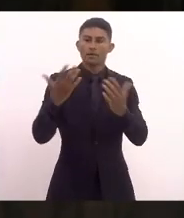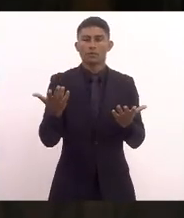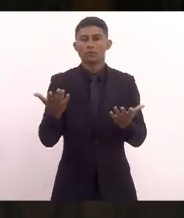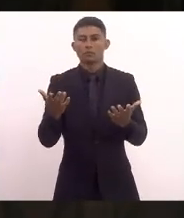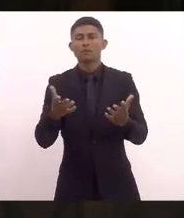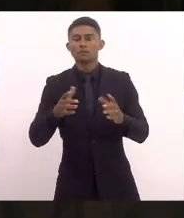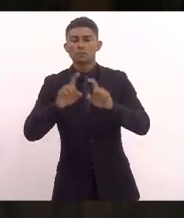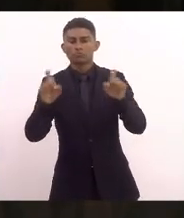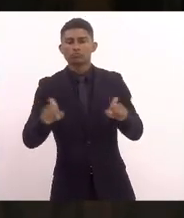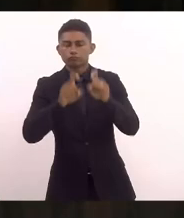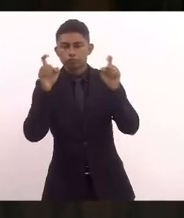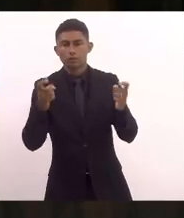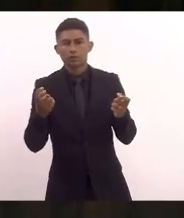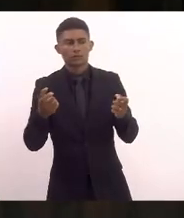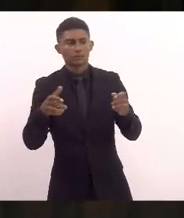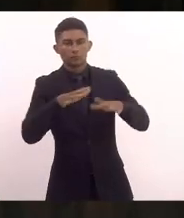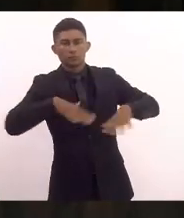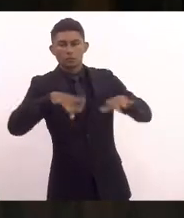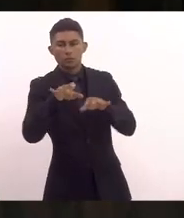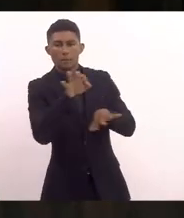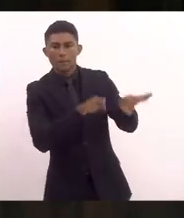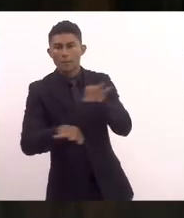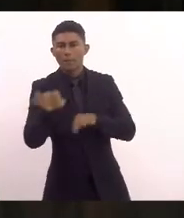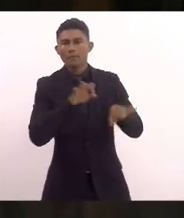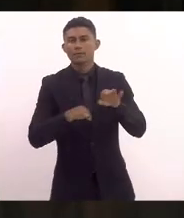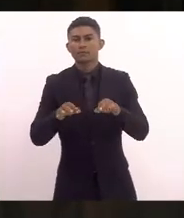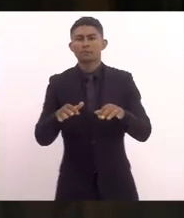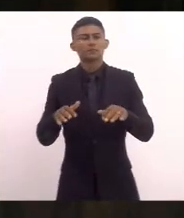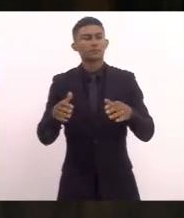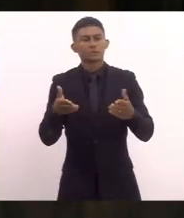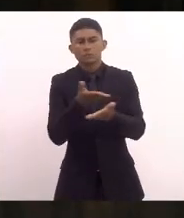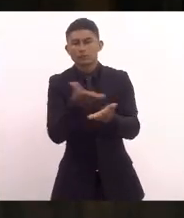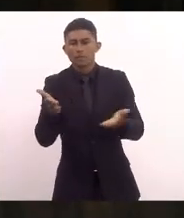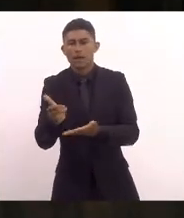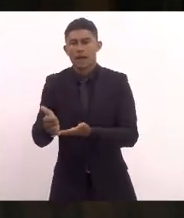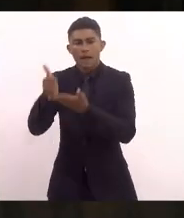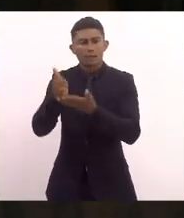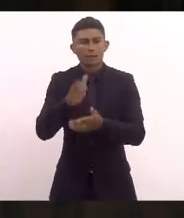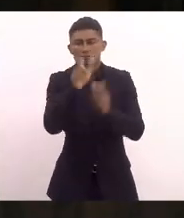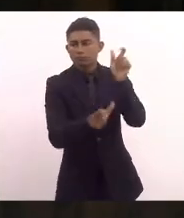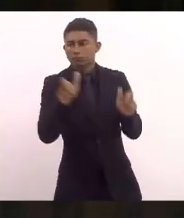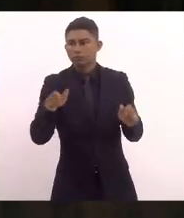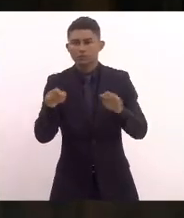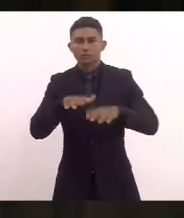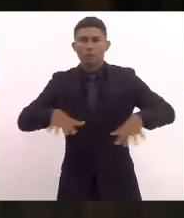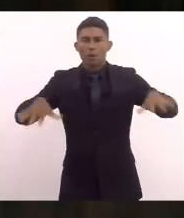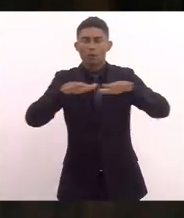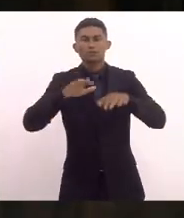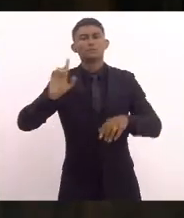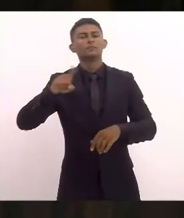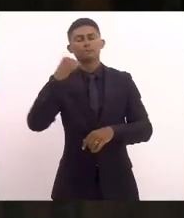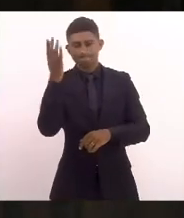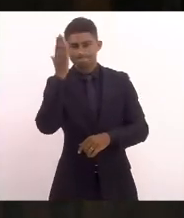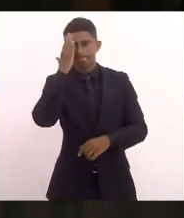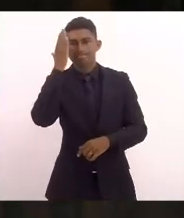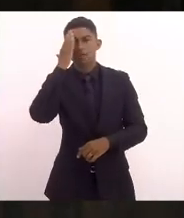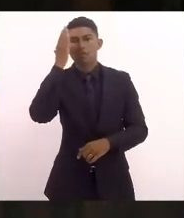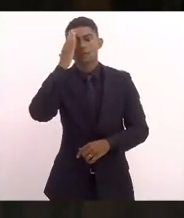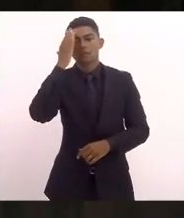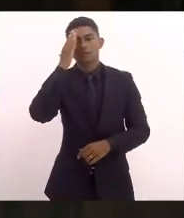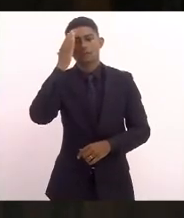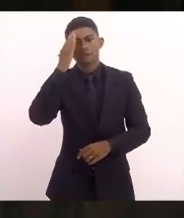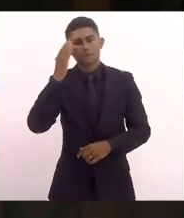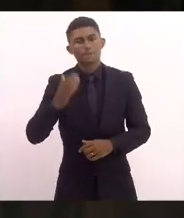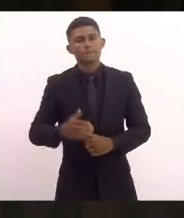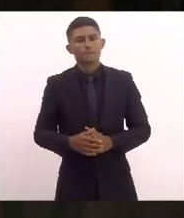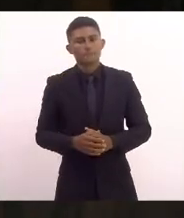informática, o cerimonial, a gráfica, todos os assessores, que a gente sabe que